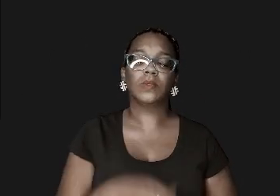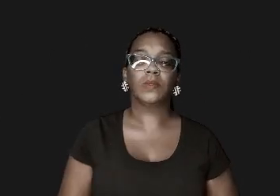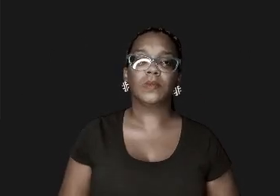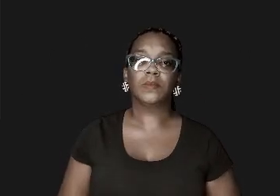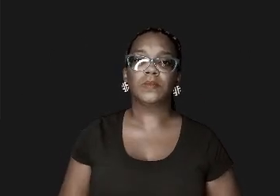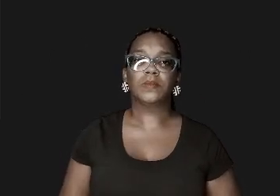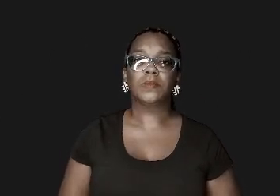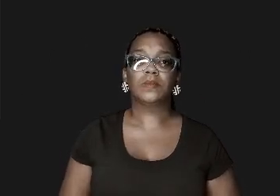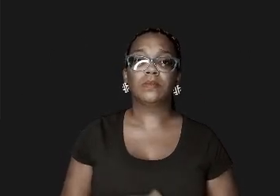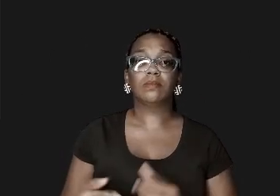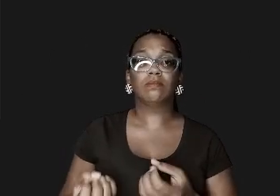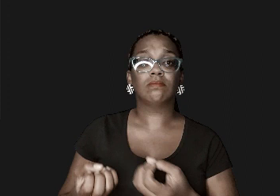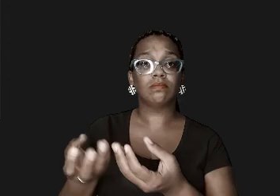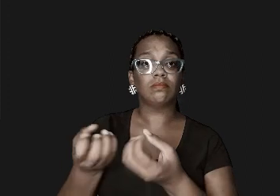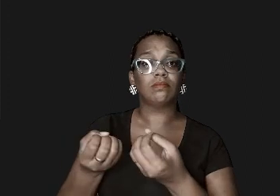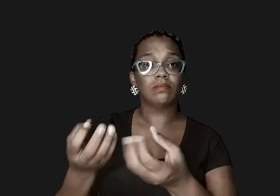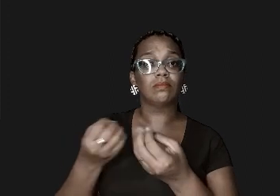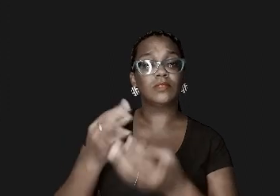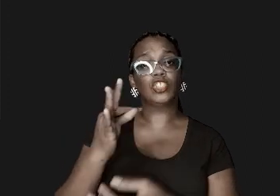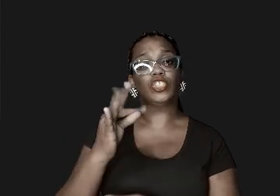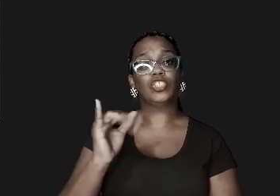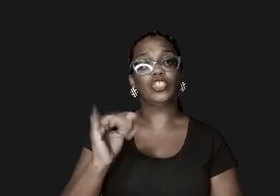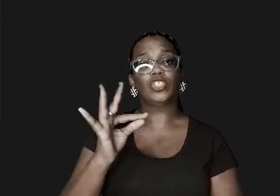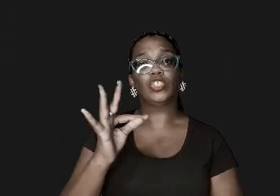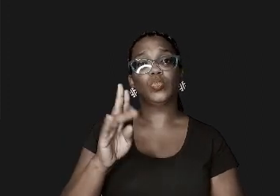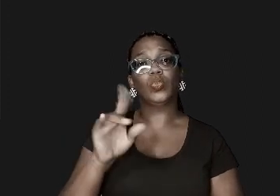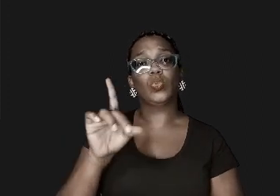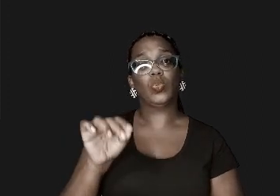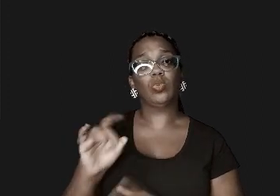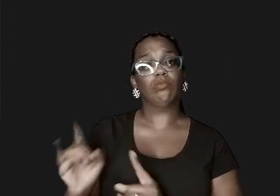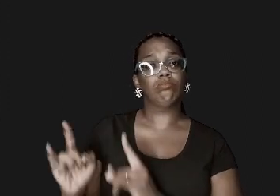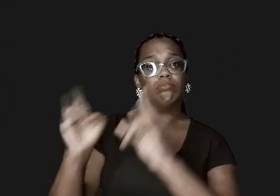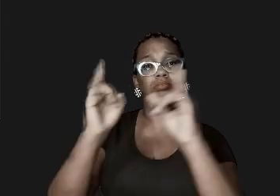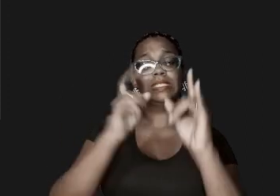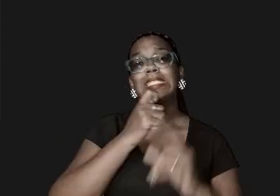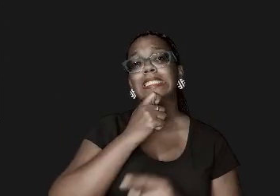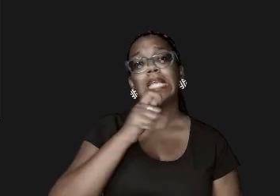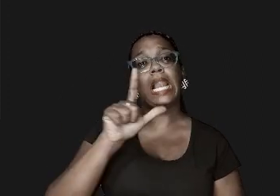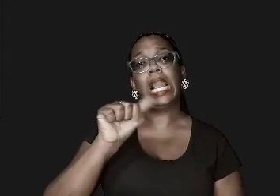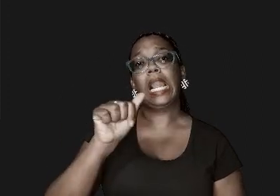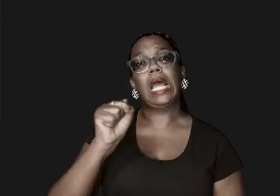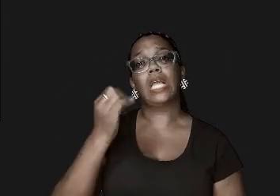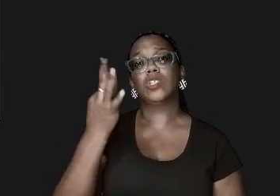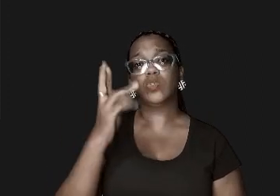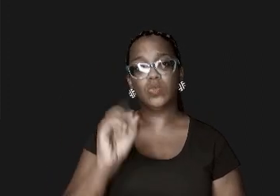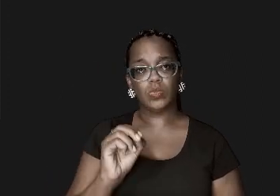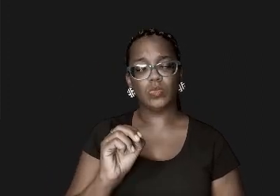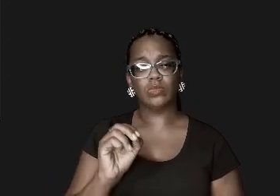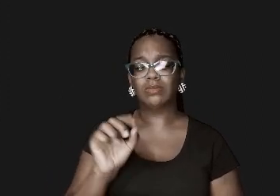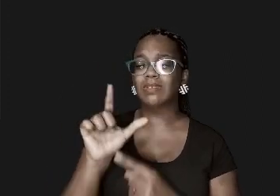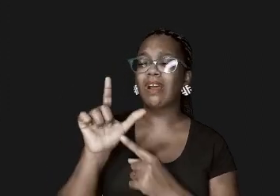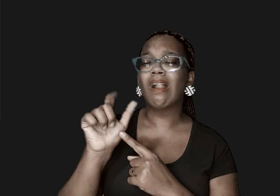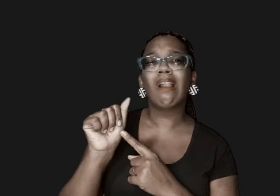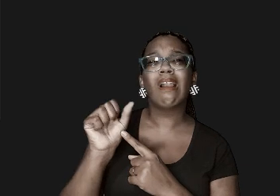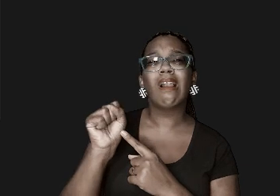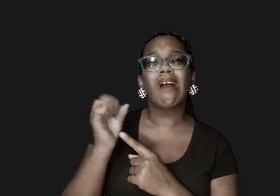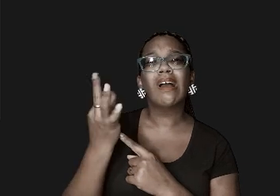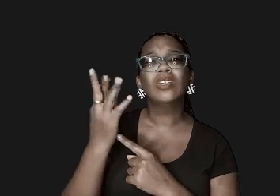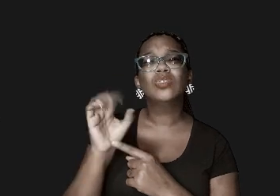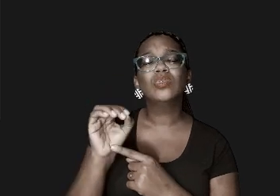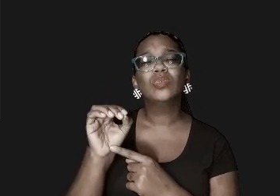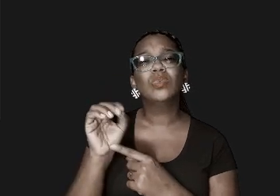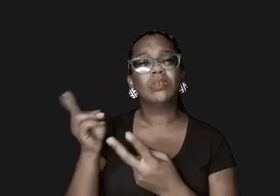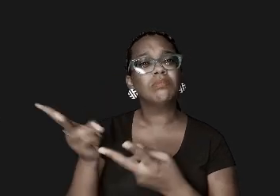novas ou de outras fontes a gente se tá aqui por exemplo o caso da emissão de títulos e valores